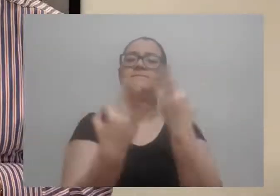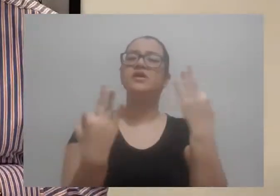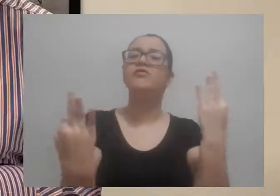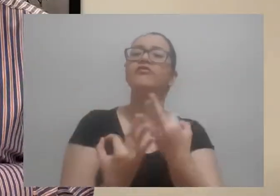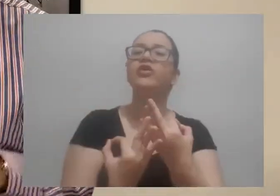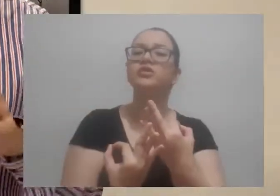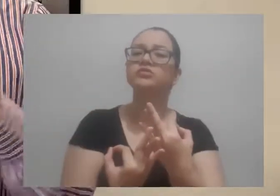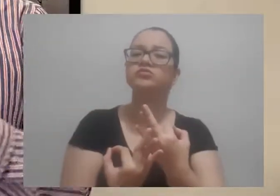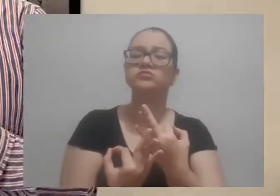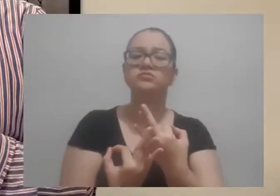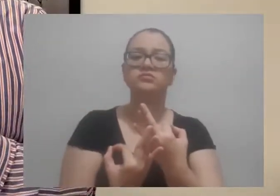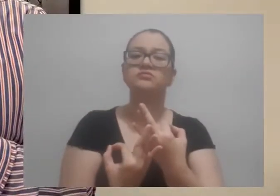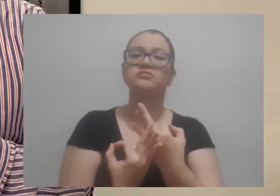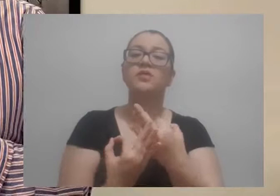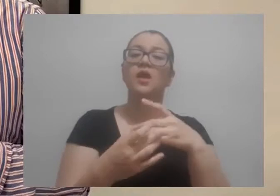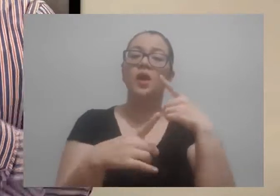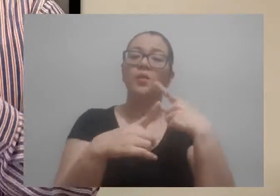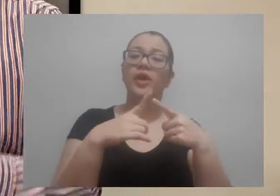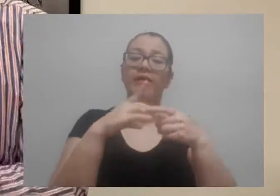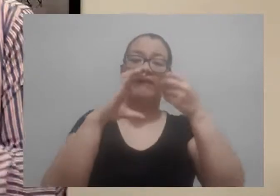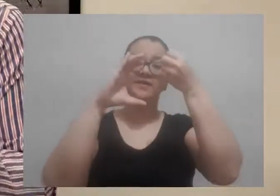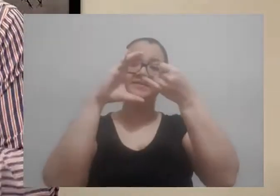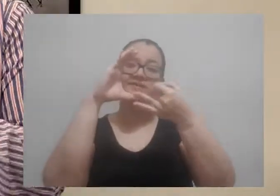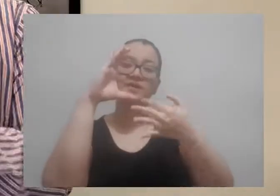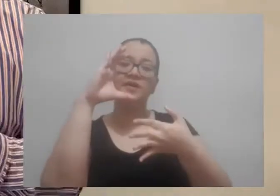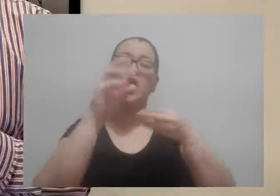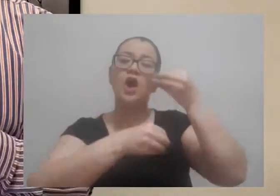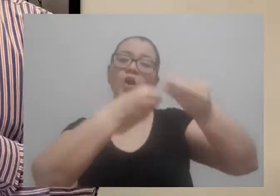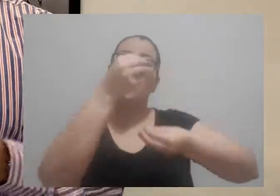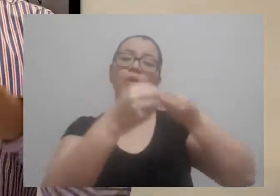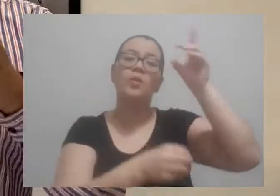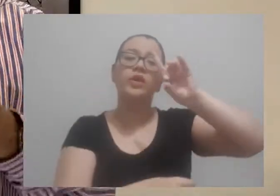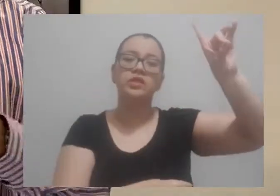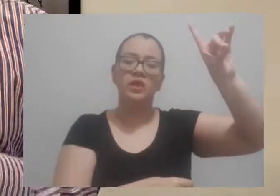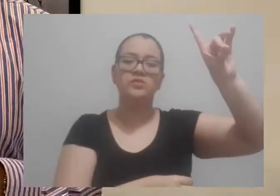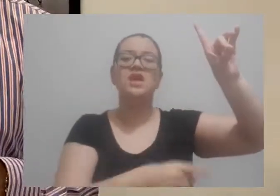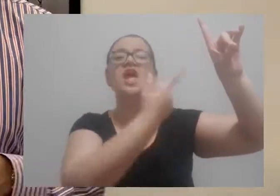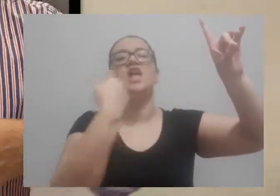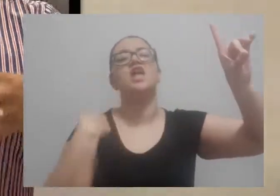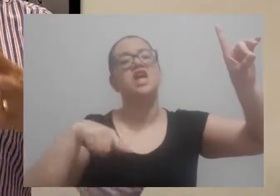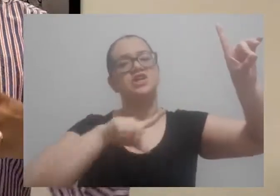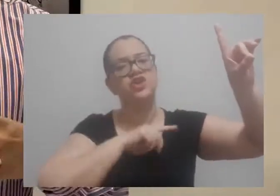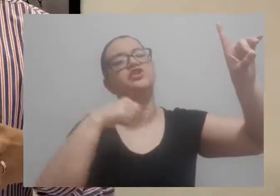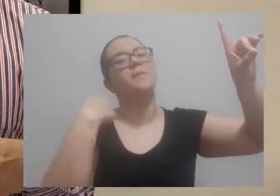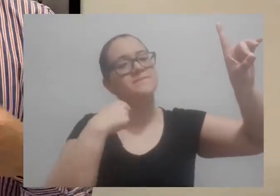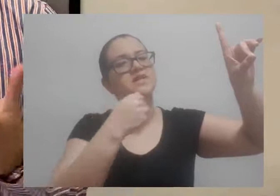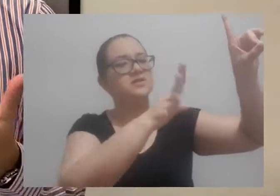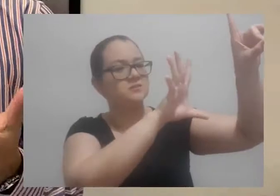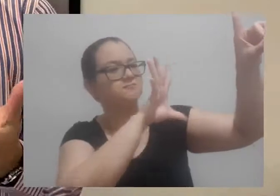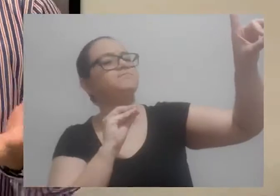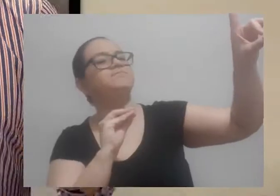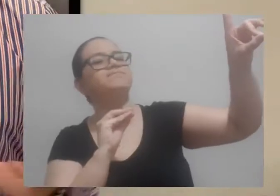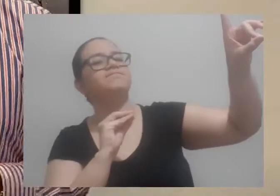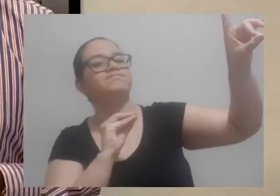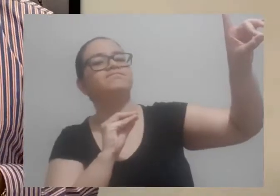descrição do Deus a quem devemos imitar. O Deus que eu e você devemos imitar é o nosso Pai. Ele é o nosso Pai, com o